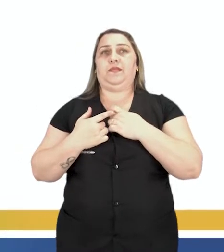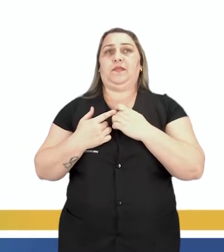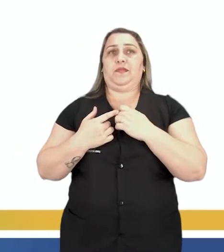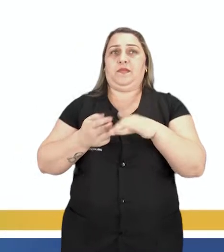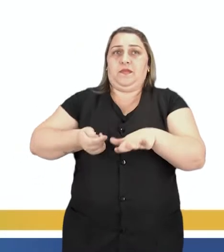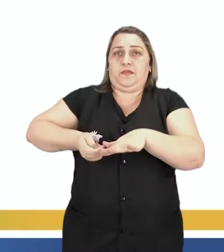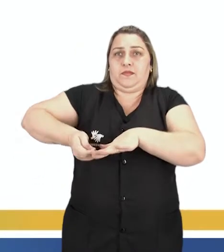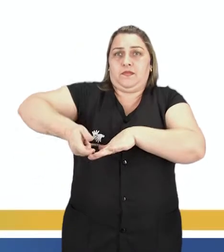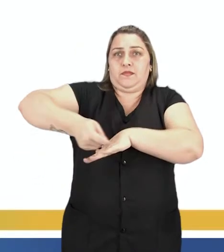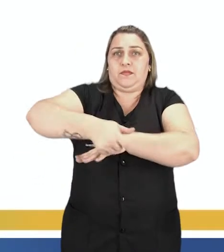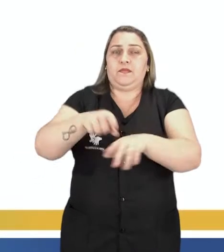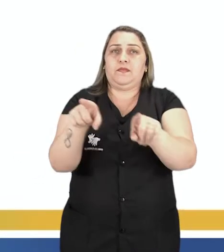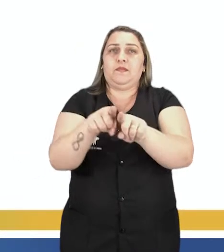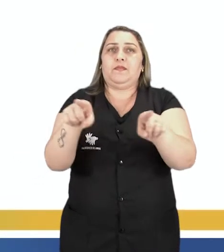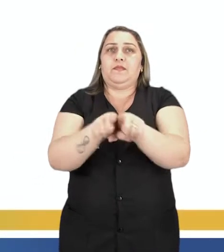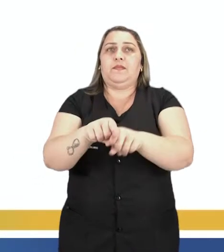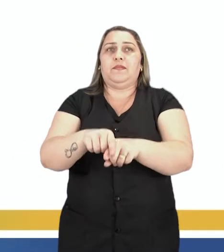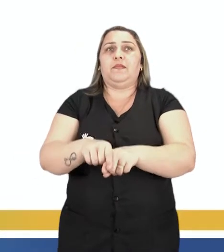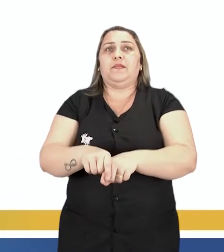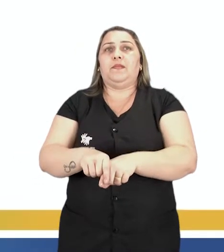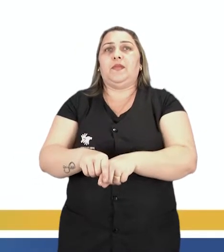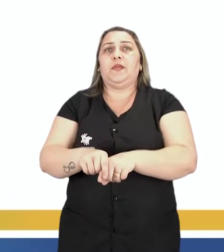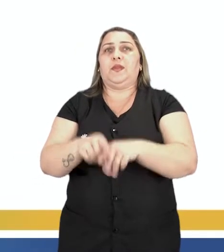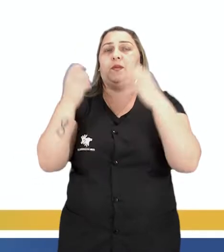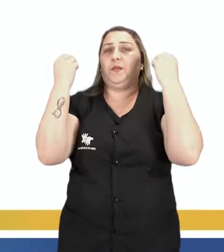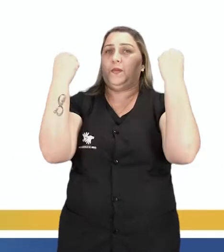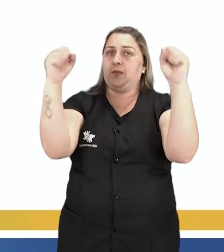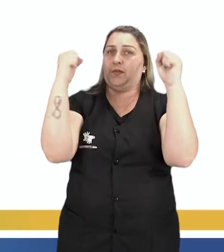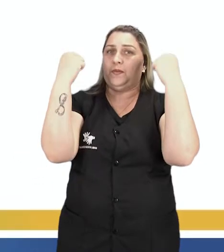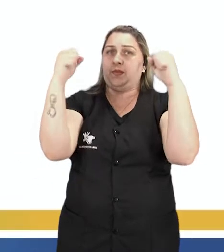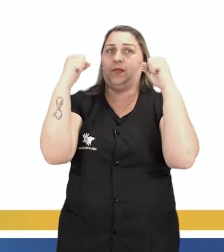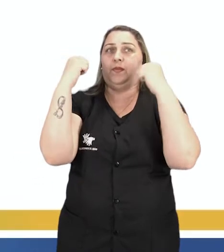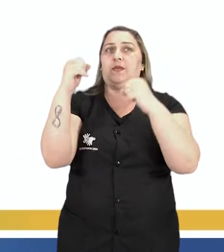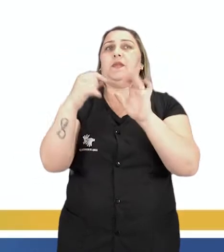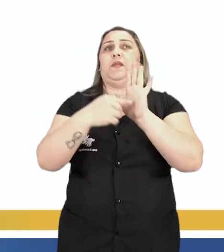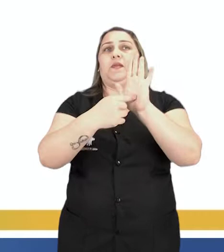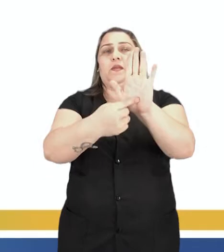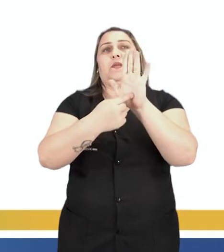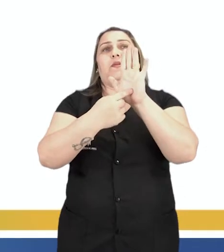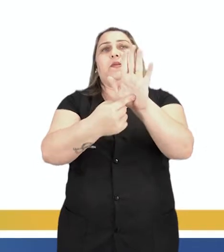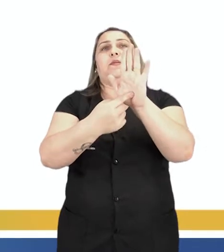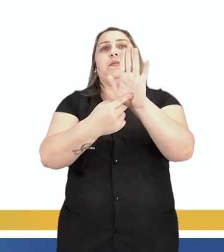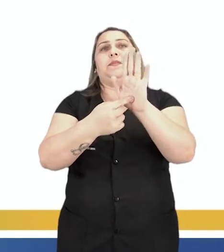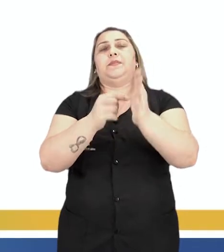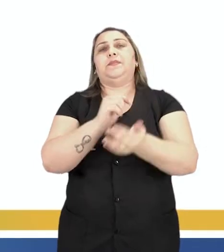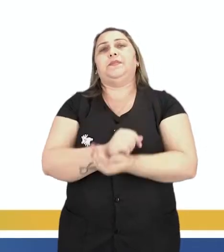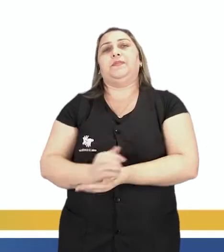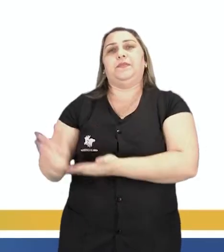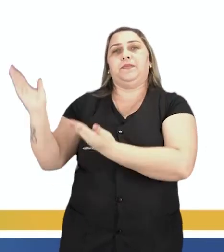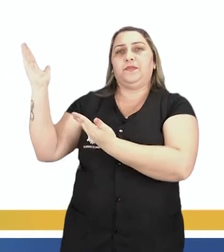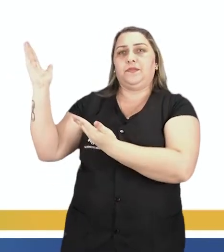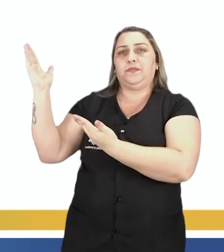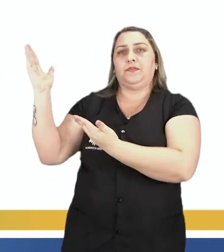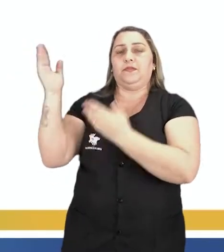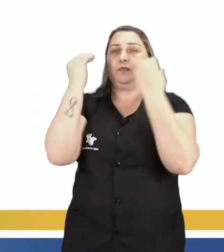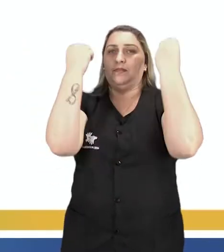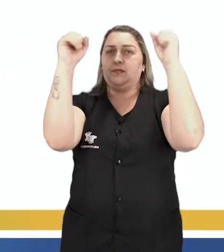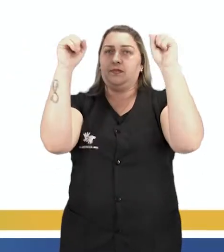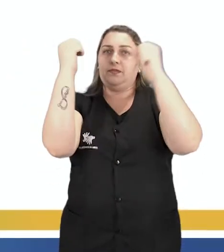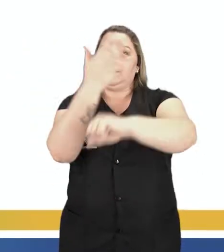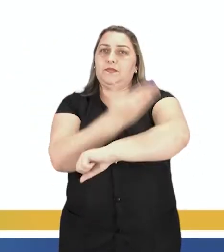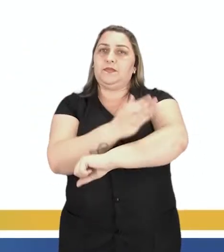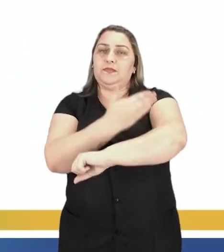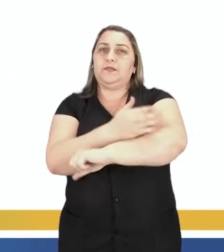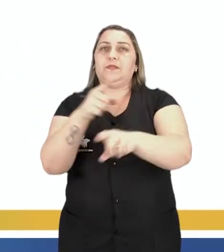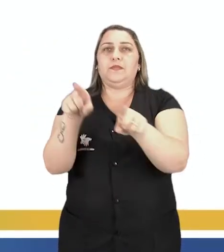As fake news também são relacionadas com o exercício físico, como essas que estão aparecendo aí para vocês, tá? Os exercícios físicos